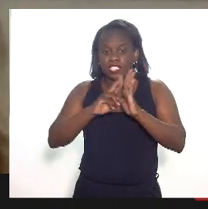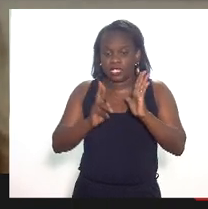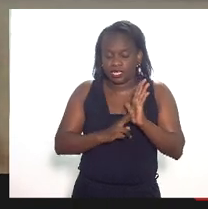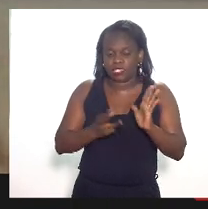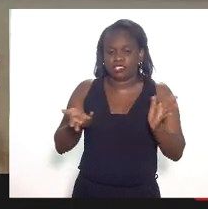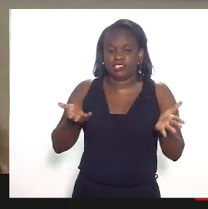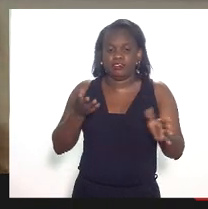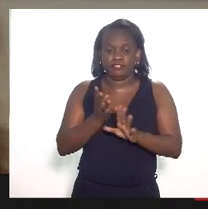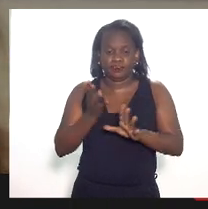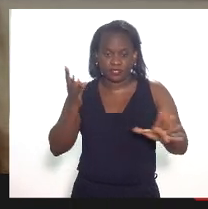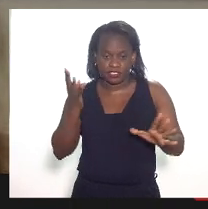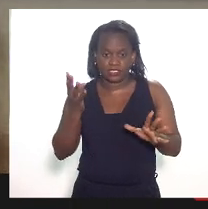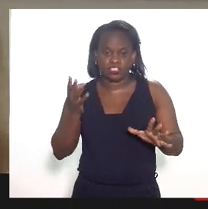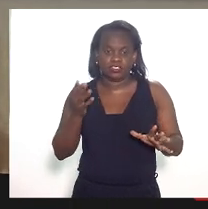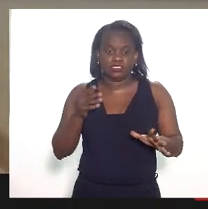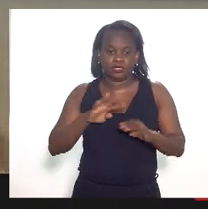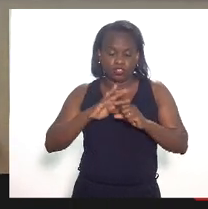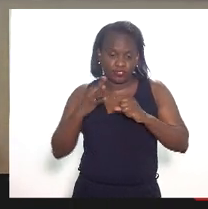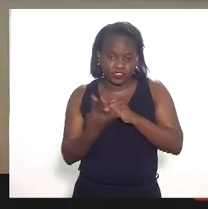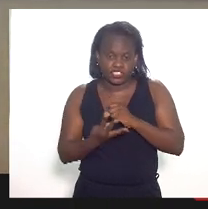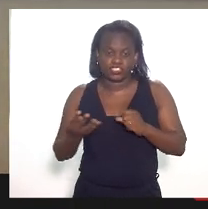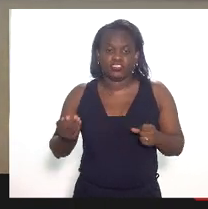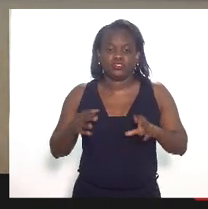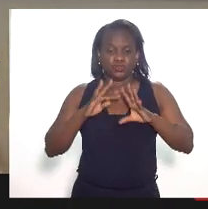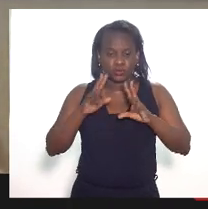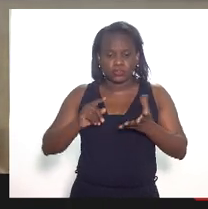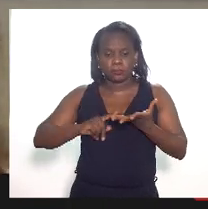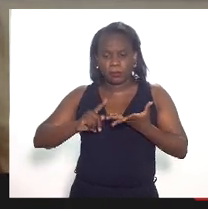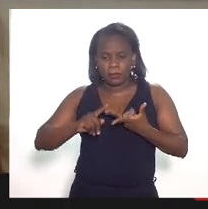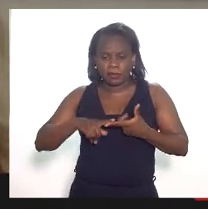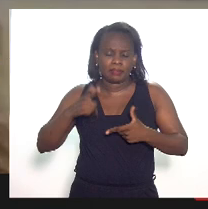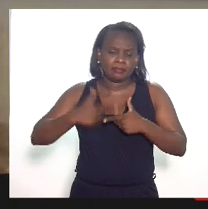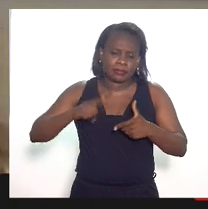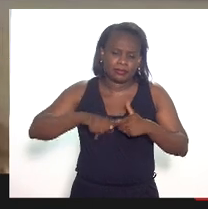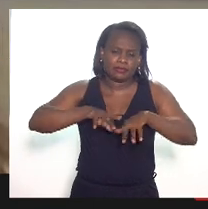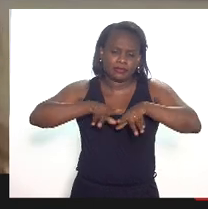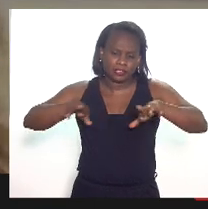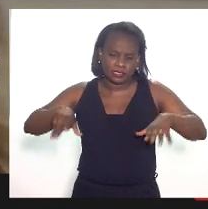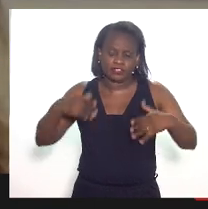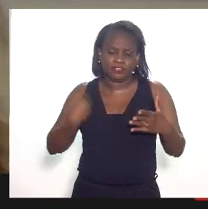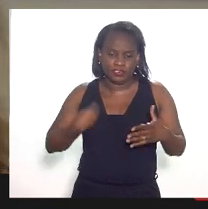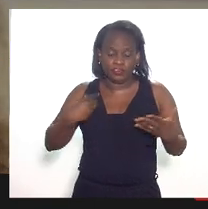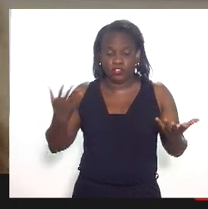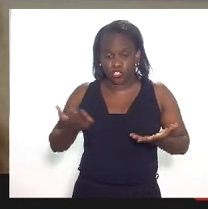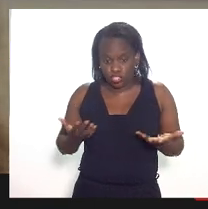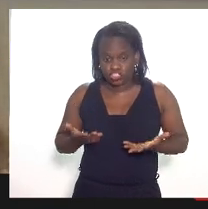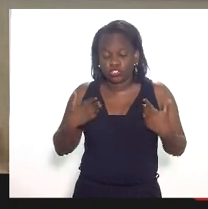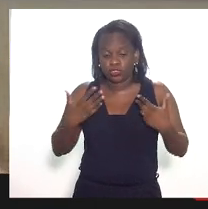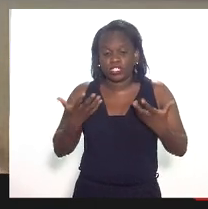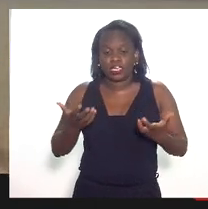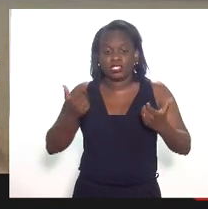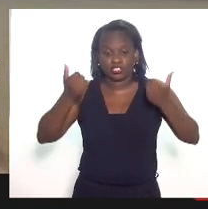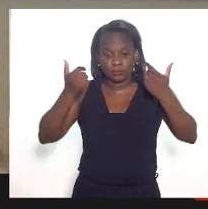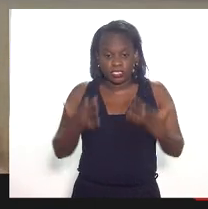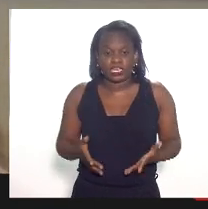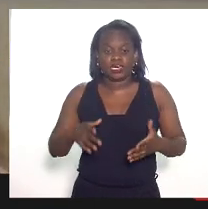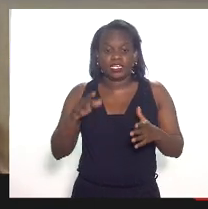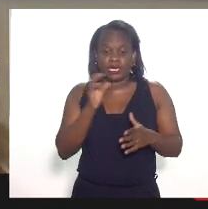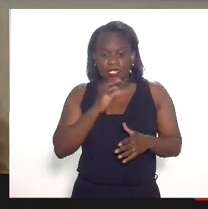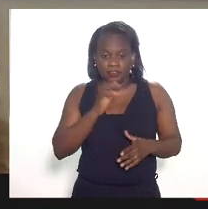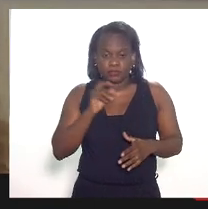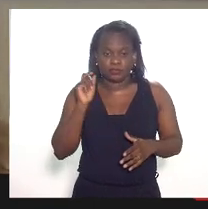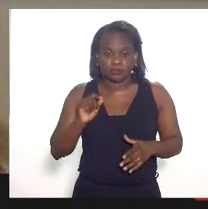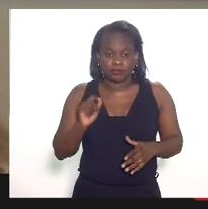a fila, né, para a Covid, né, toda a situação dramática que nós estamos vivendo hoje. Eu gostaria de ressaltar